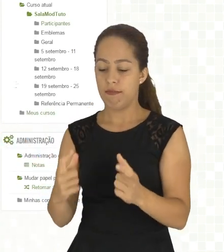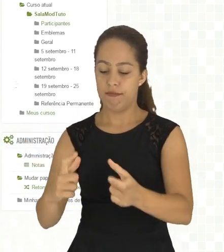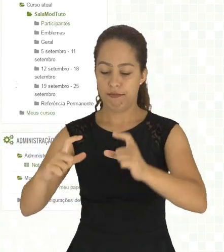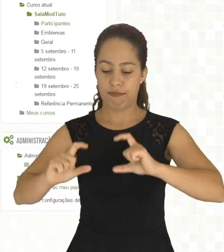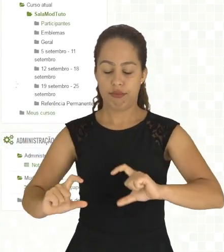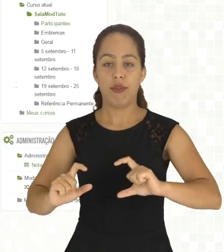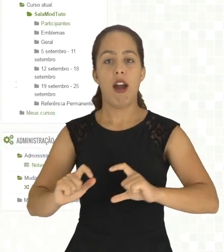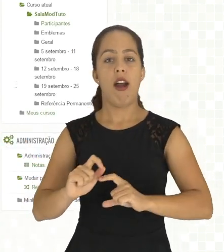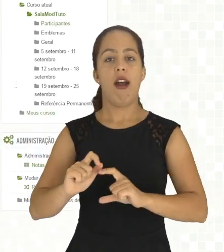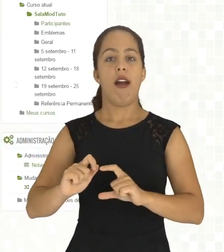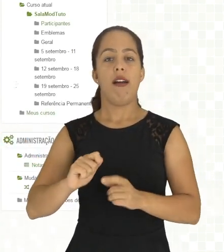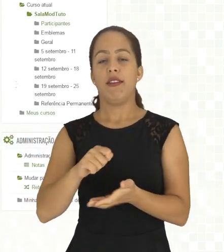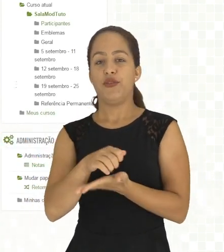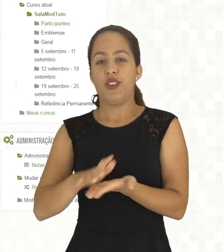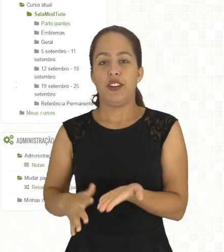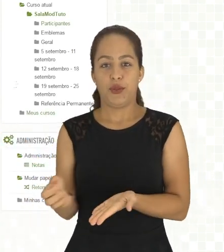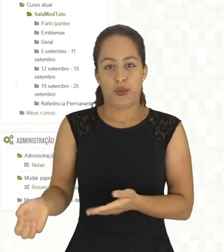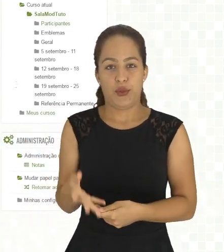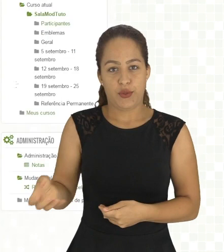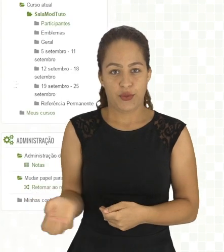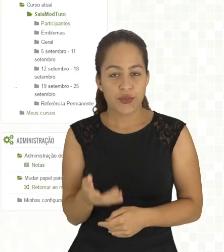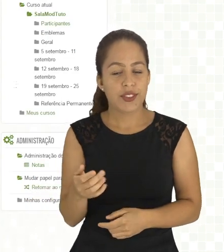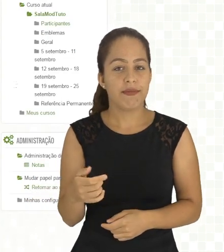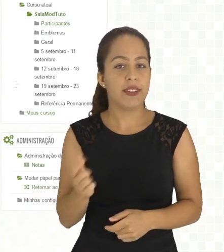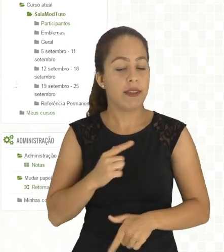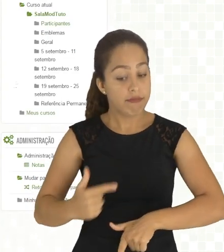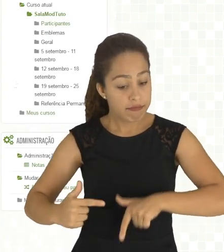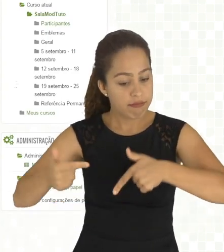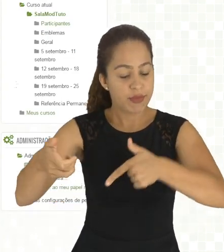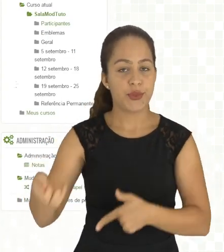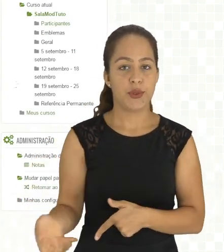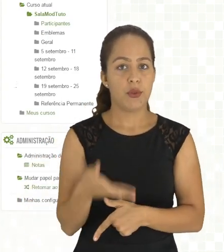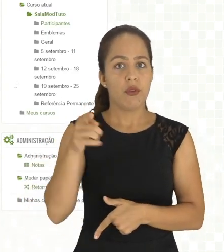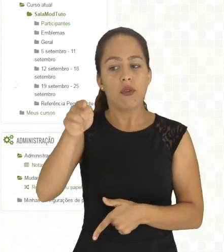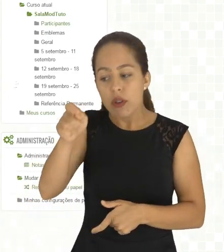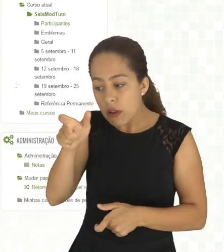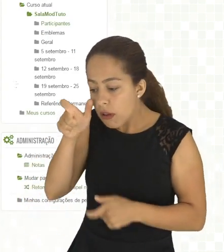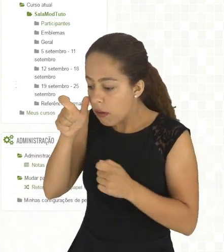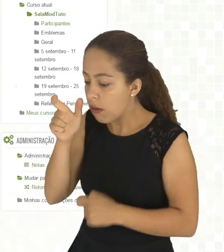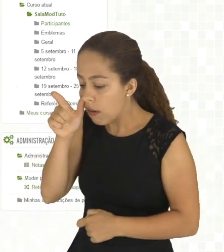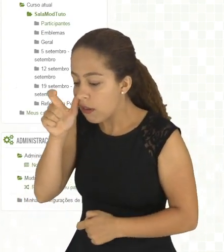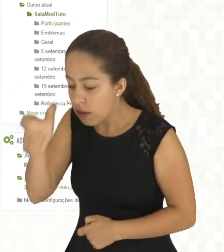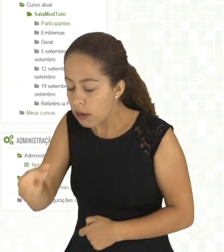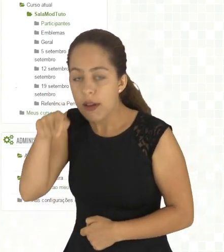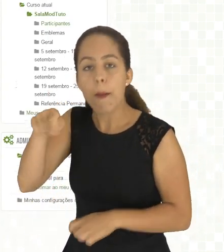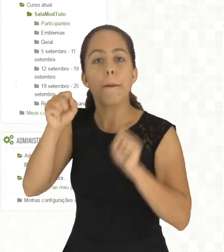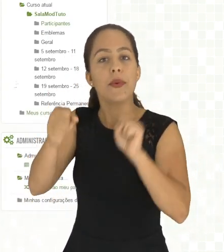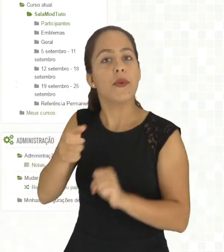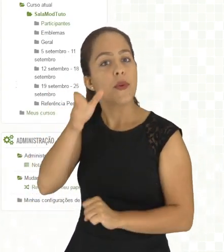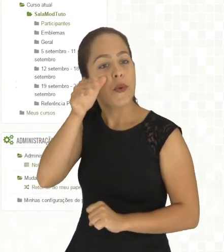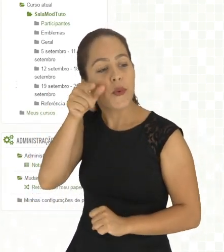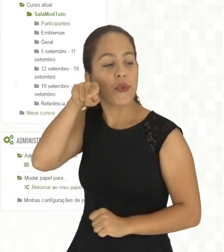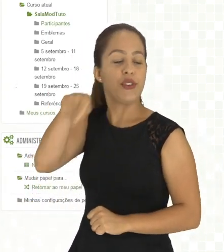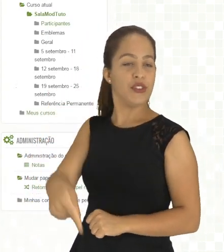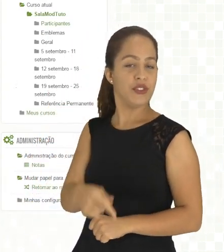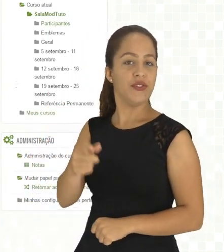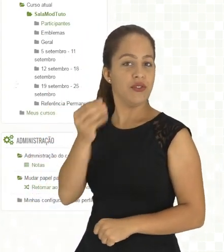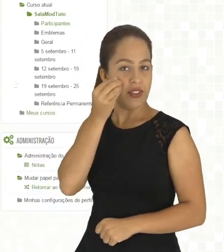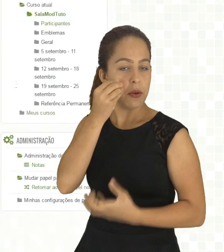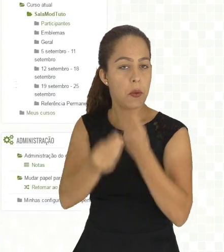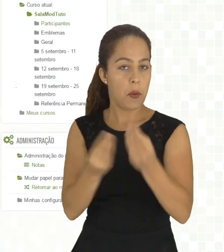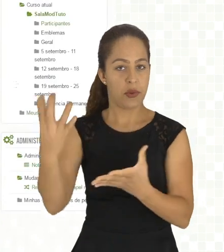aí nem atividades recentes pode ser útil para você ficar por dentro do que está acontecendo a disciplina ok